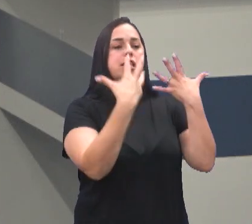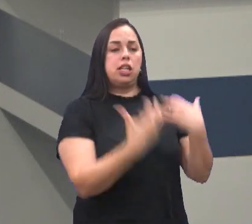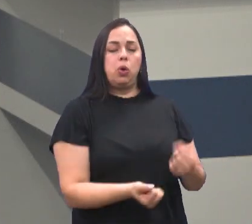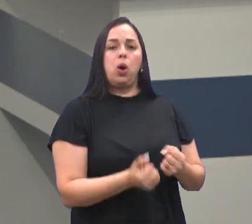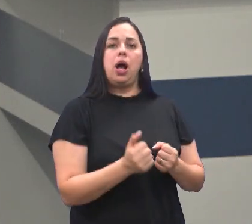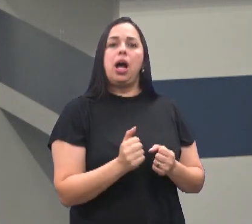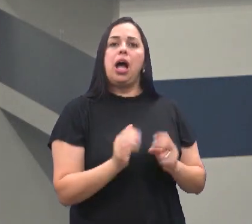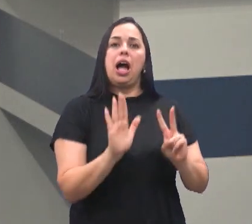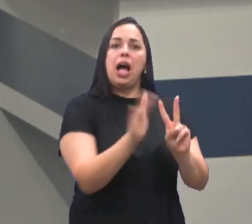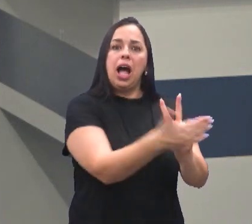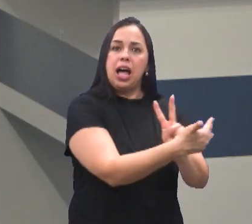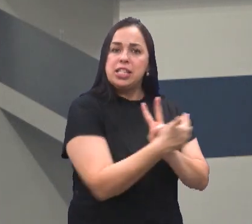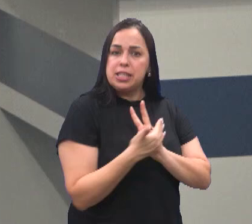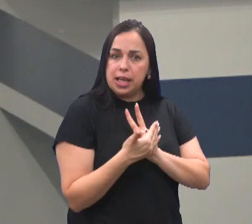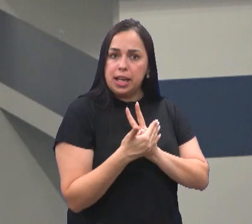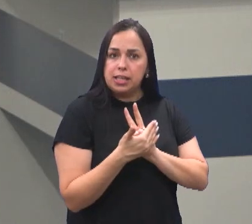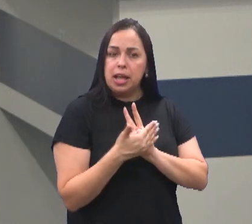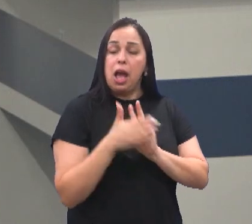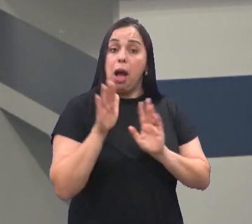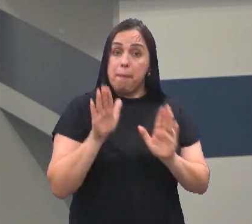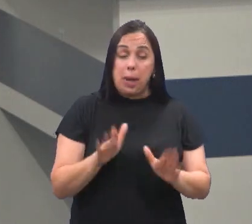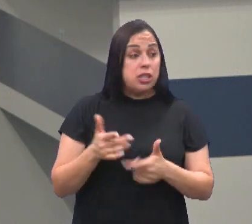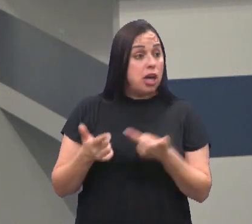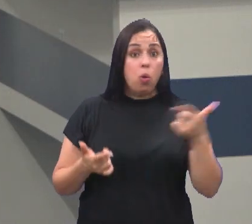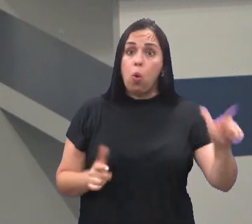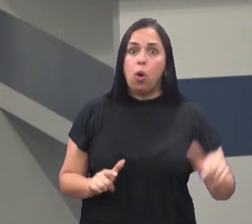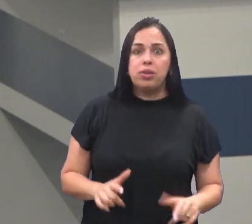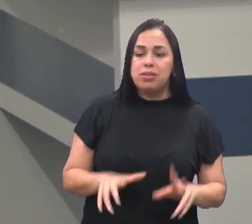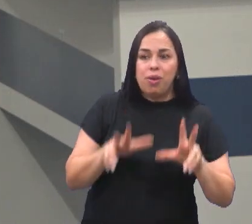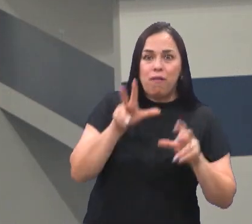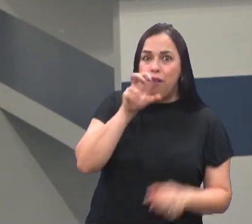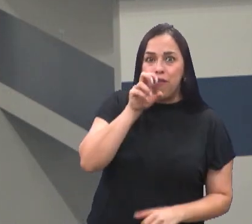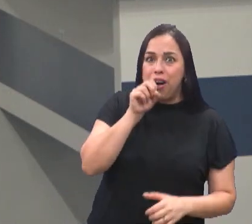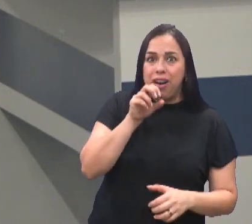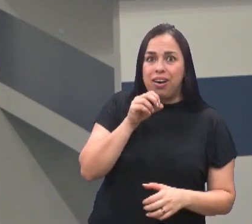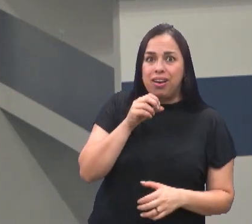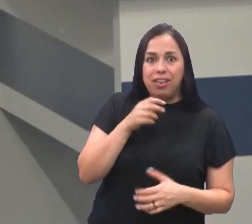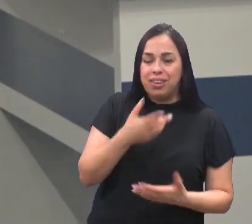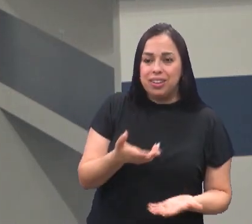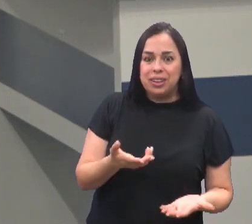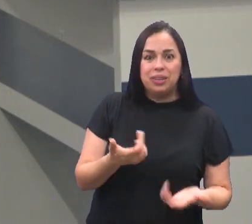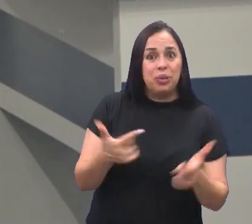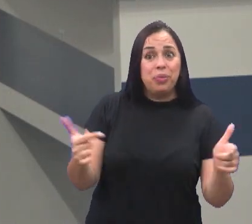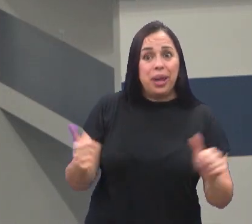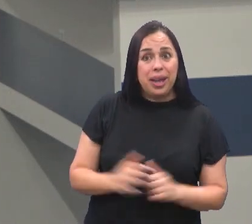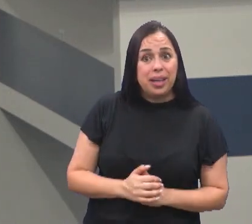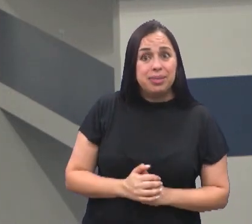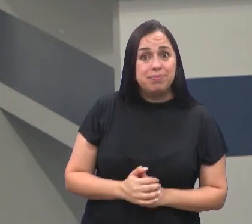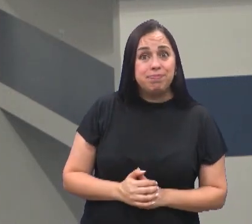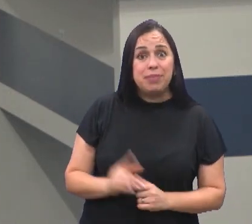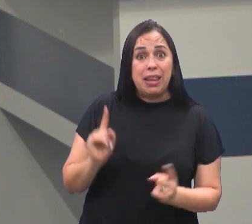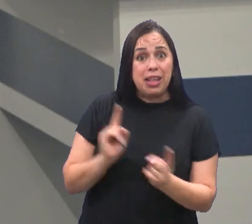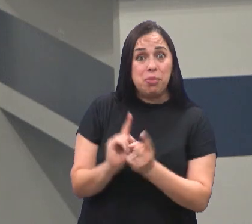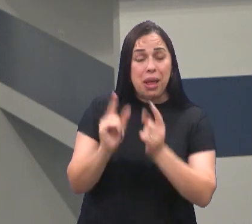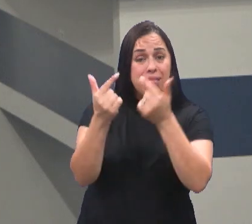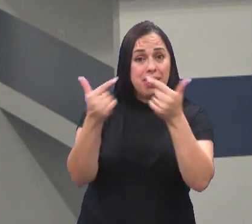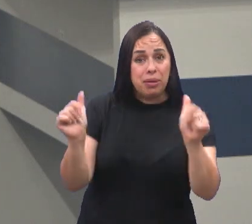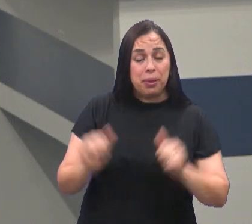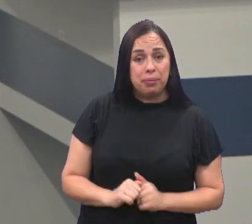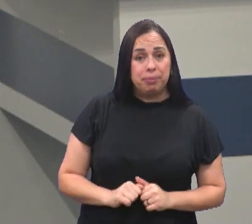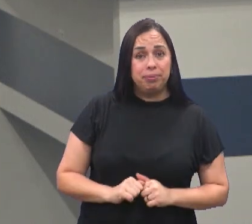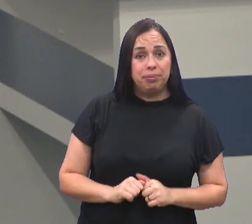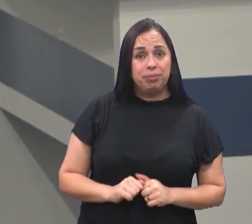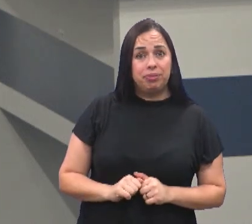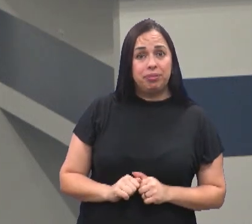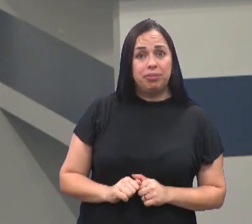outros casos que tem toda hora, todo dia, que não, essas crianças ficam sem nenhum atendimento, ficam, às vezes, sem